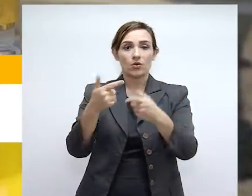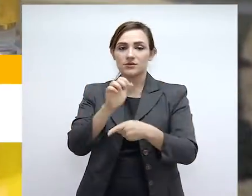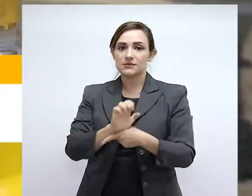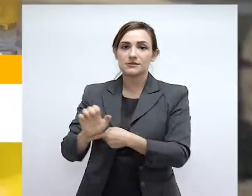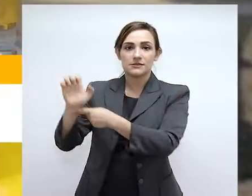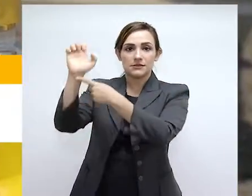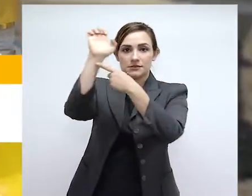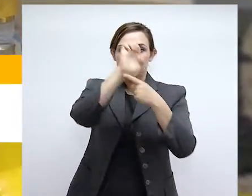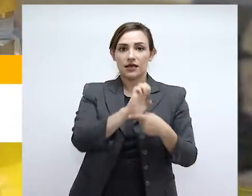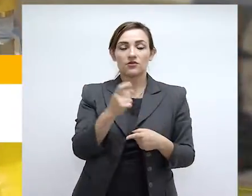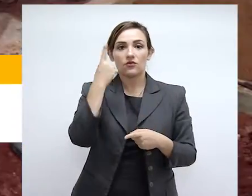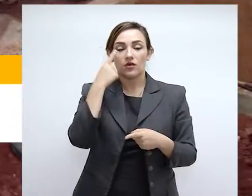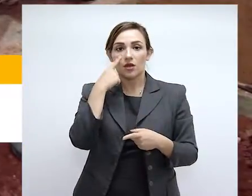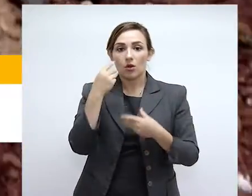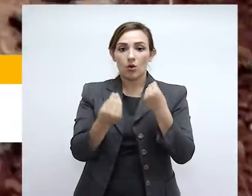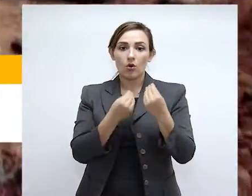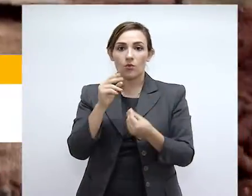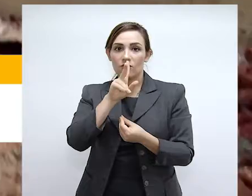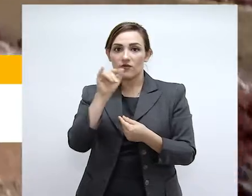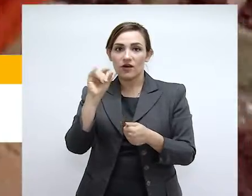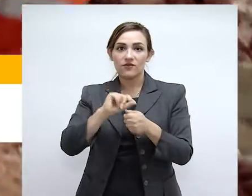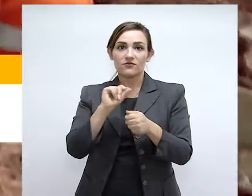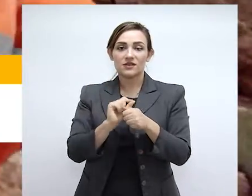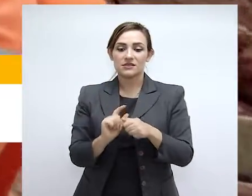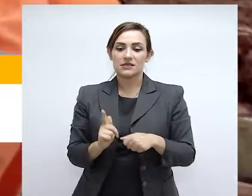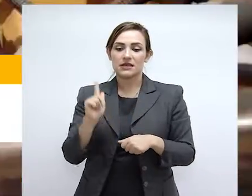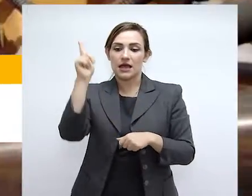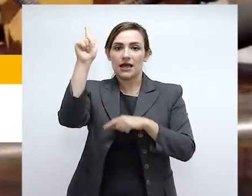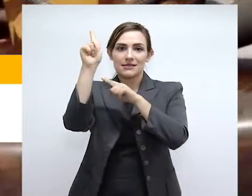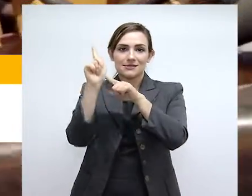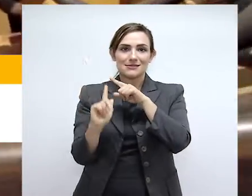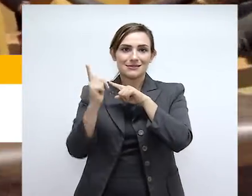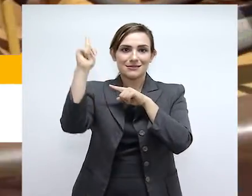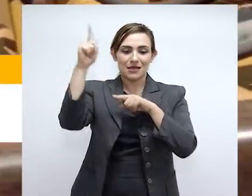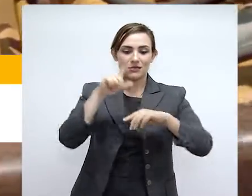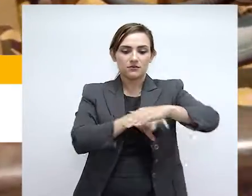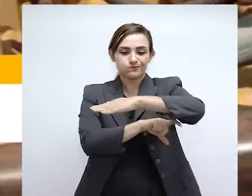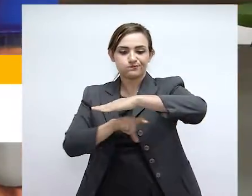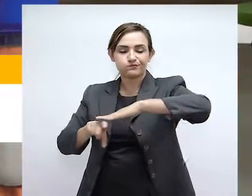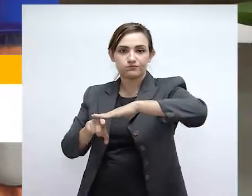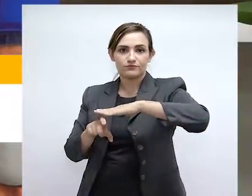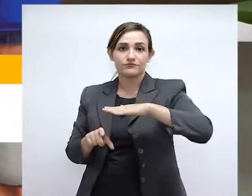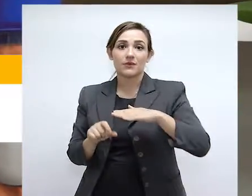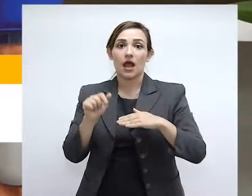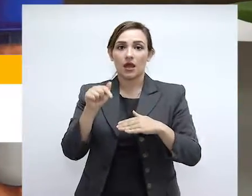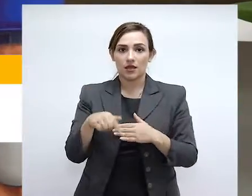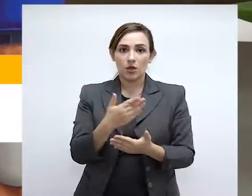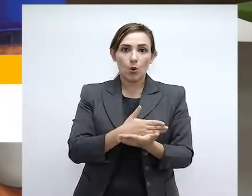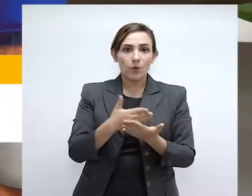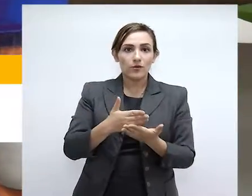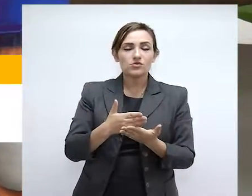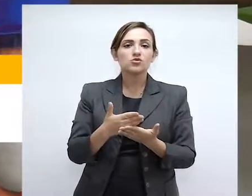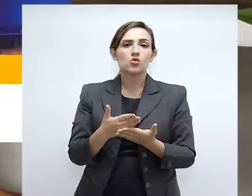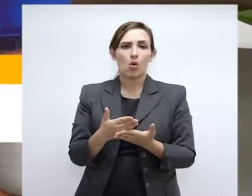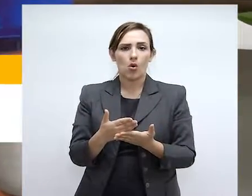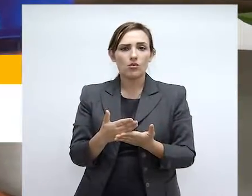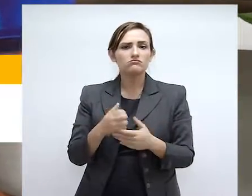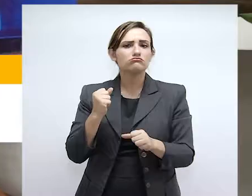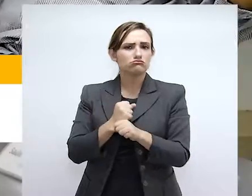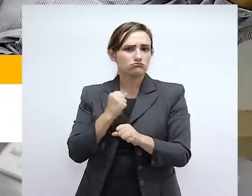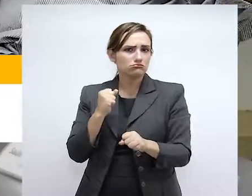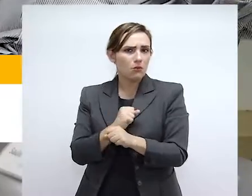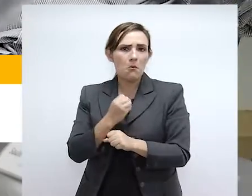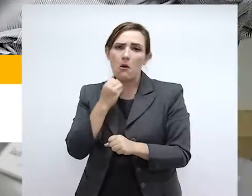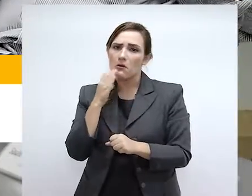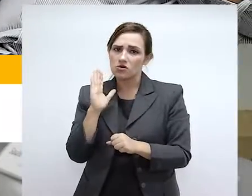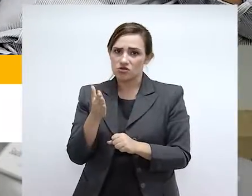país discutem localmente a regulamentação da distribuição dessa matriz energética. Em Mato Grosso do Sul, a criação do marco legal do